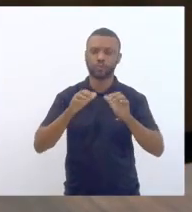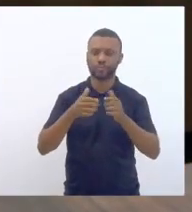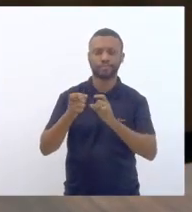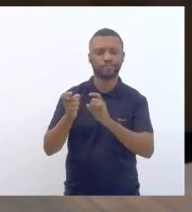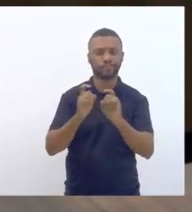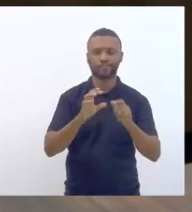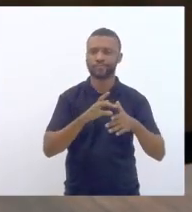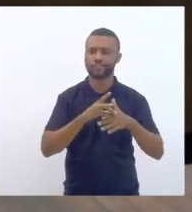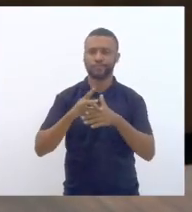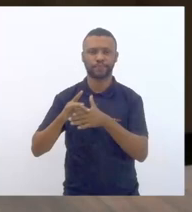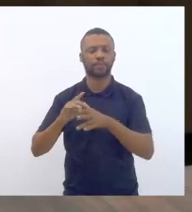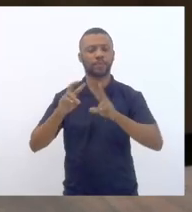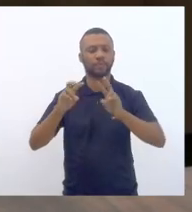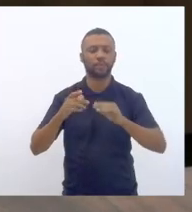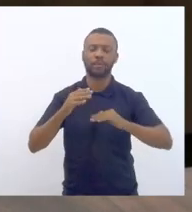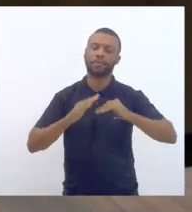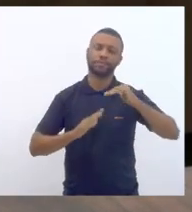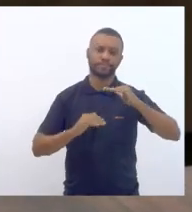Executivo Estadual,